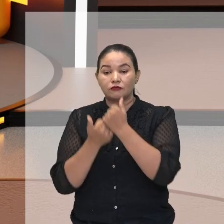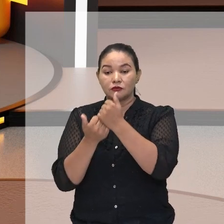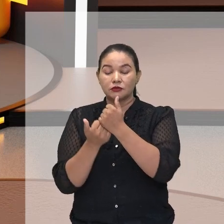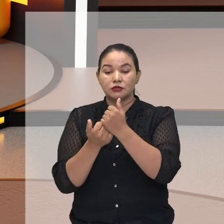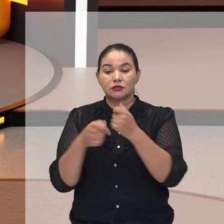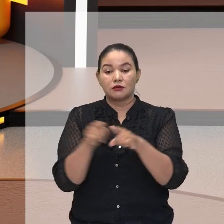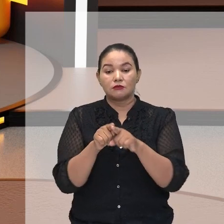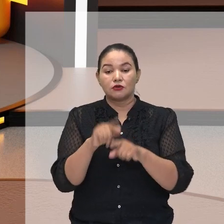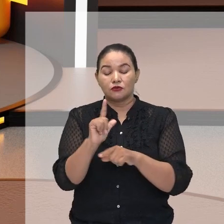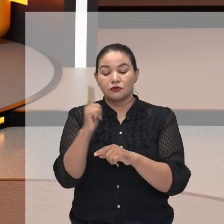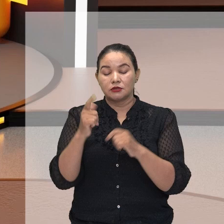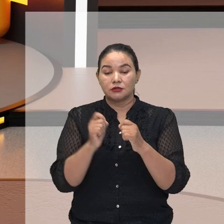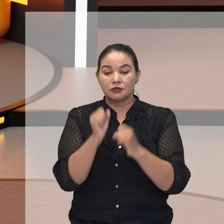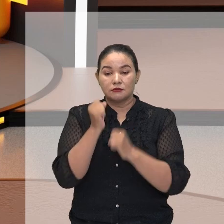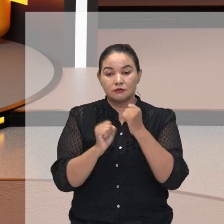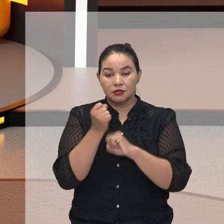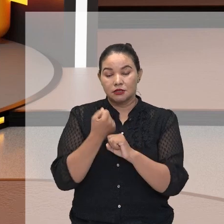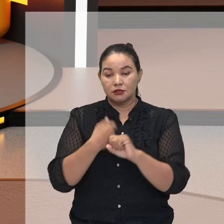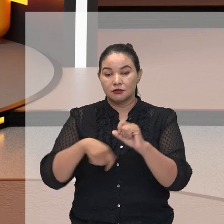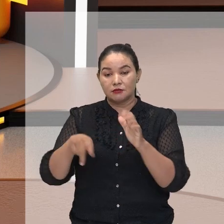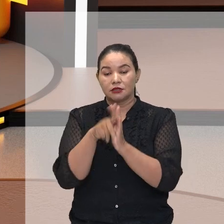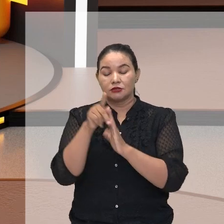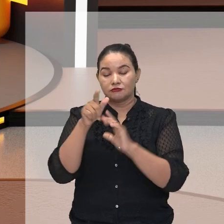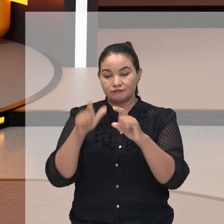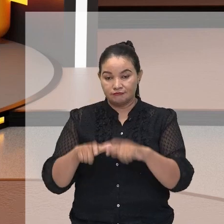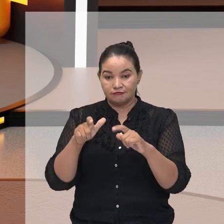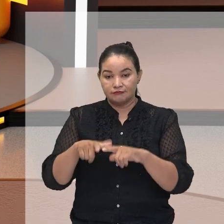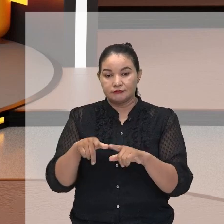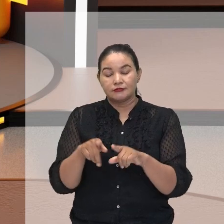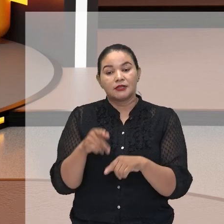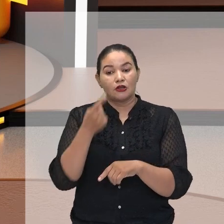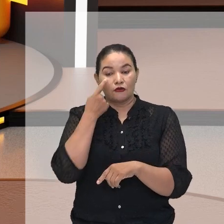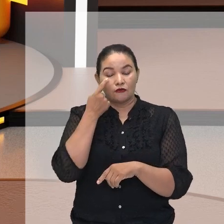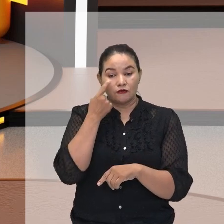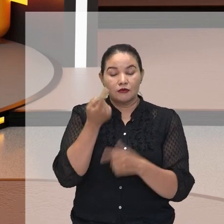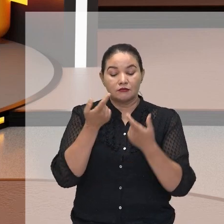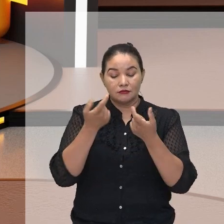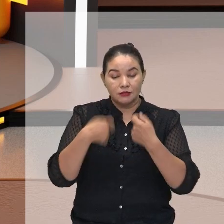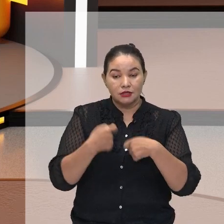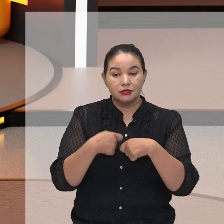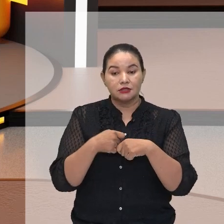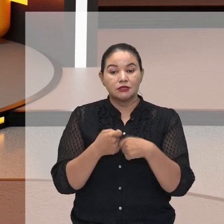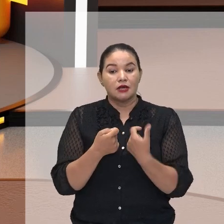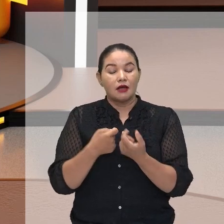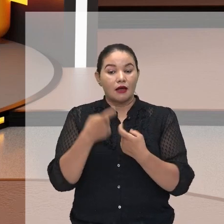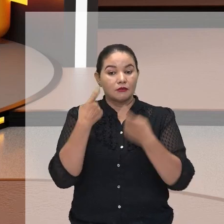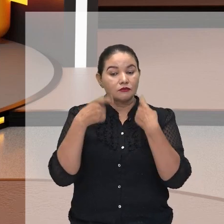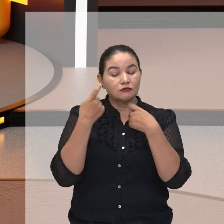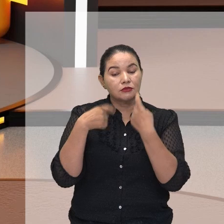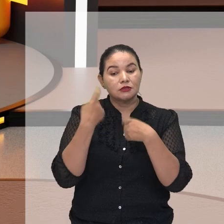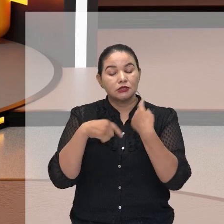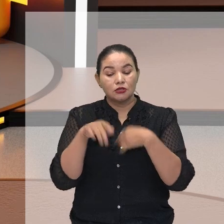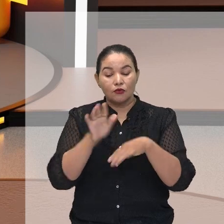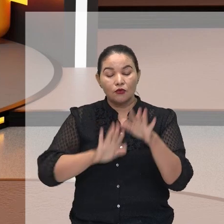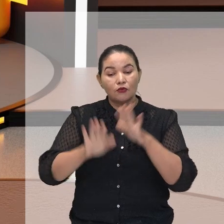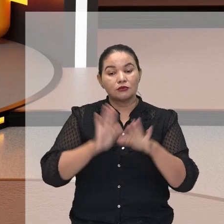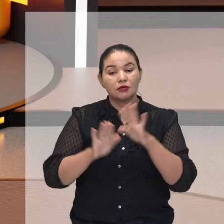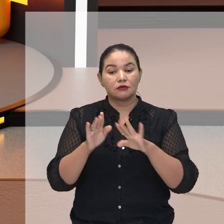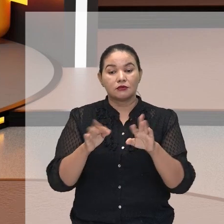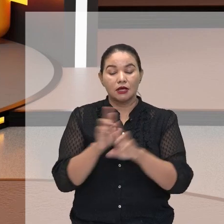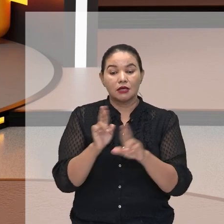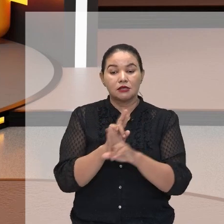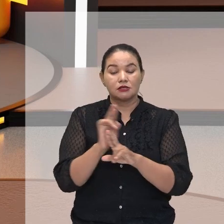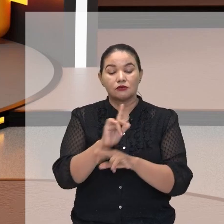empresas locais. Tá? Então, a gente realmente observa que é necessário ter uma certa precaução ainda em relação a esses